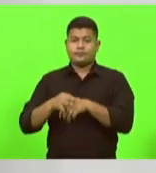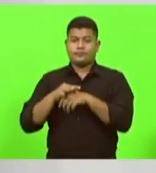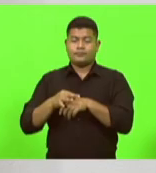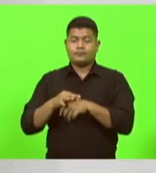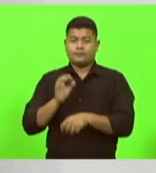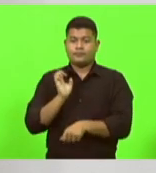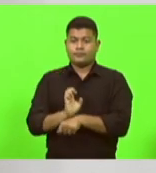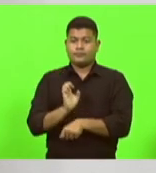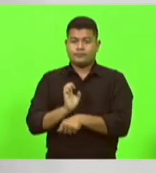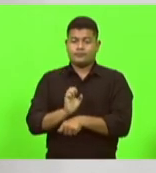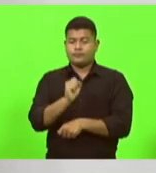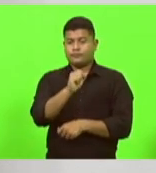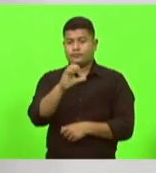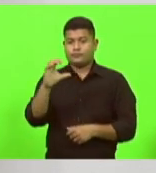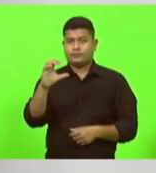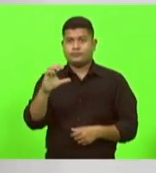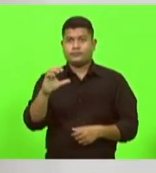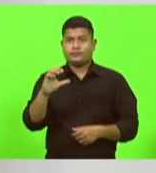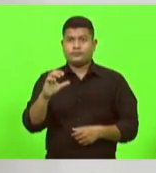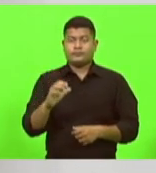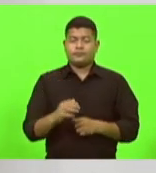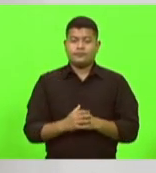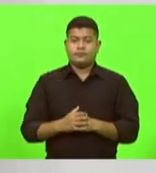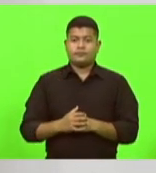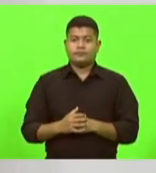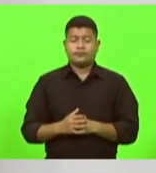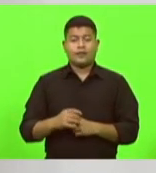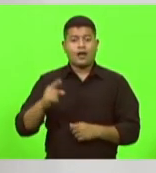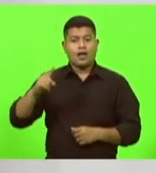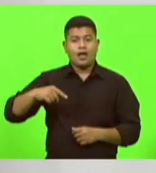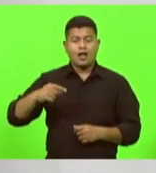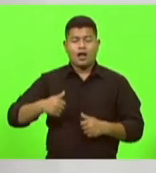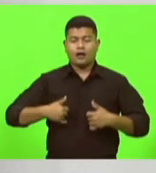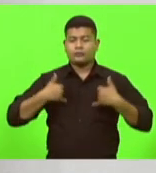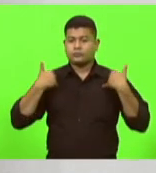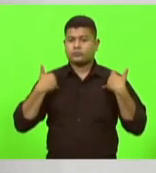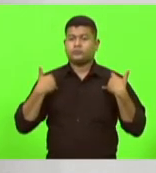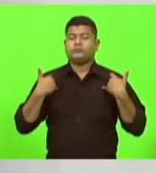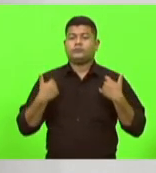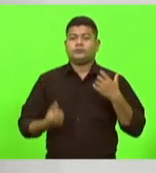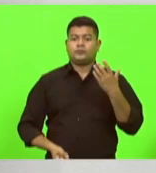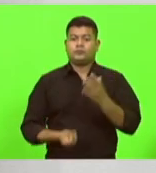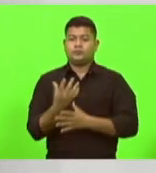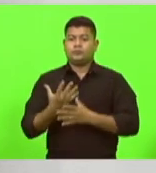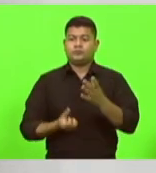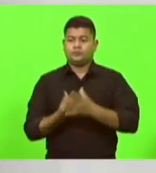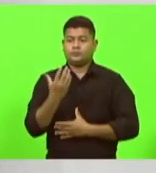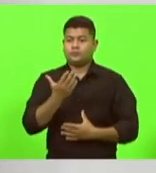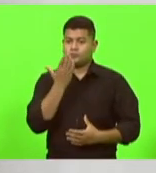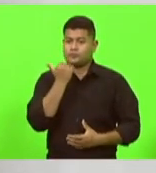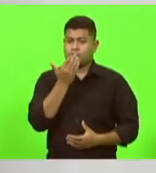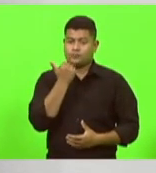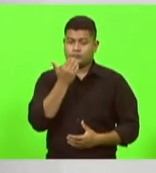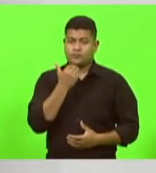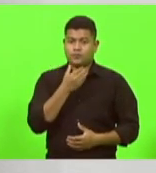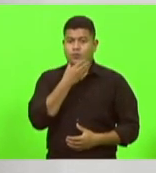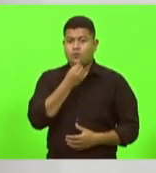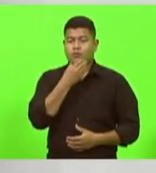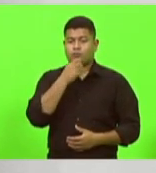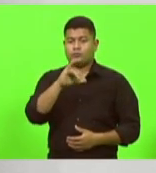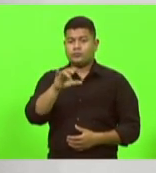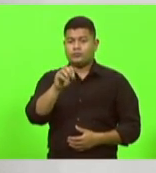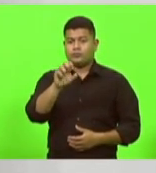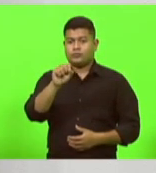de Santa Catarina, um estado que é um orgulho na produção de alimentos, José Antônio